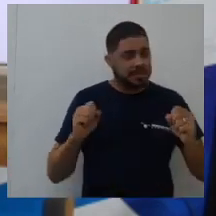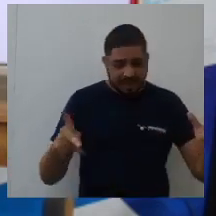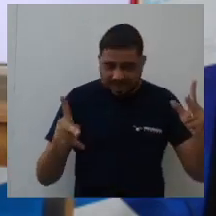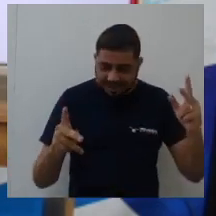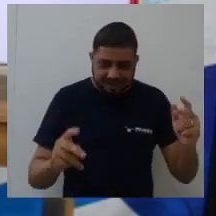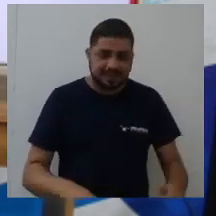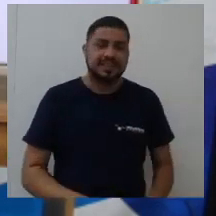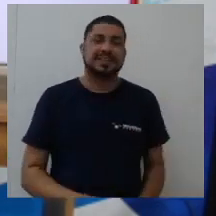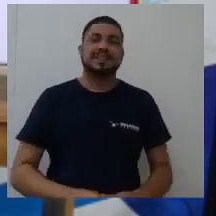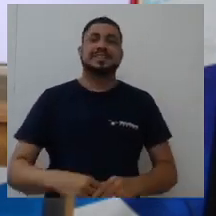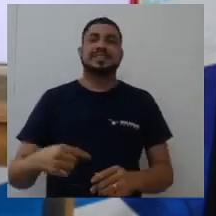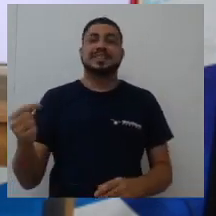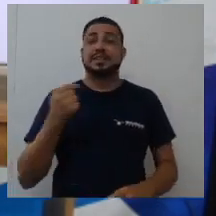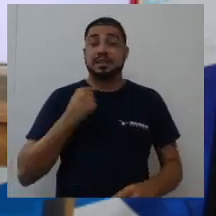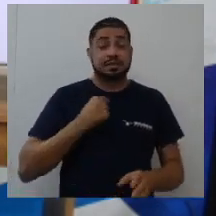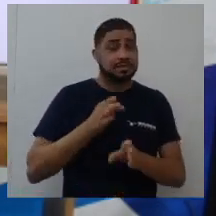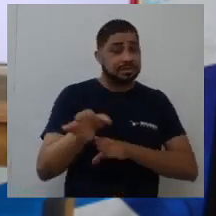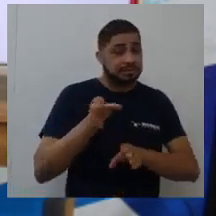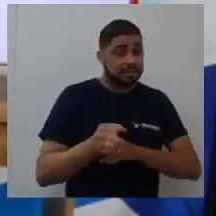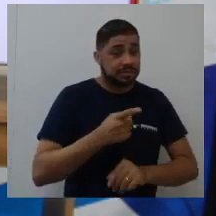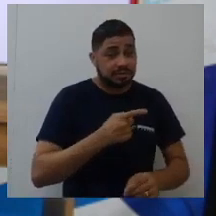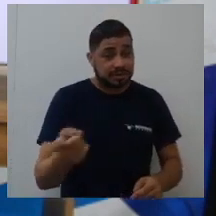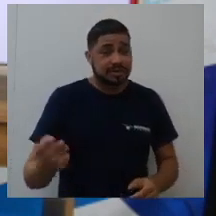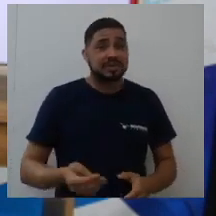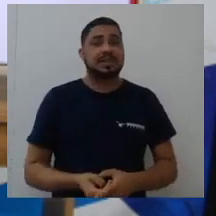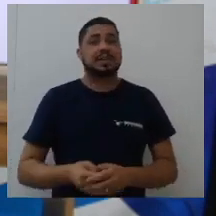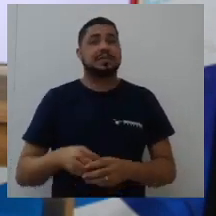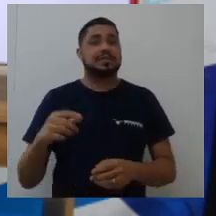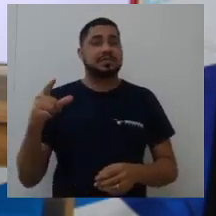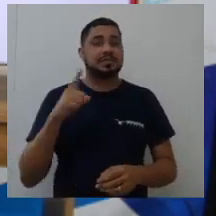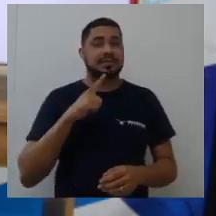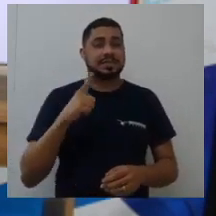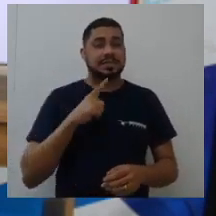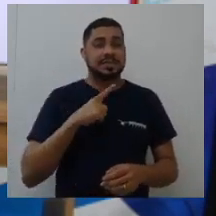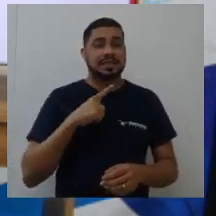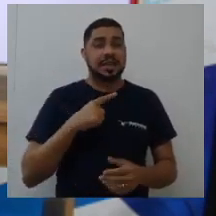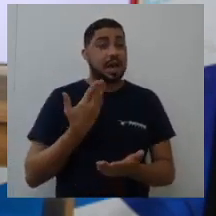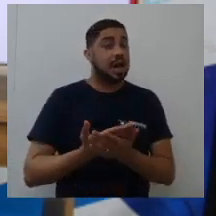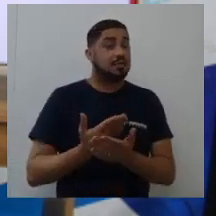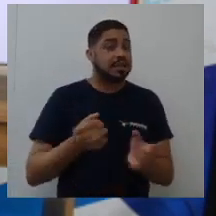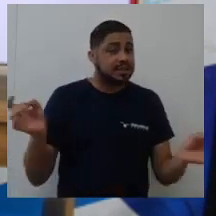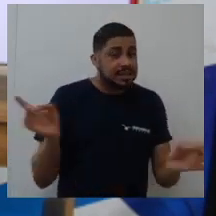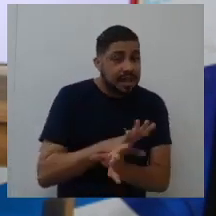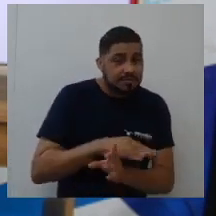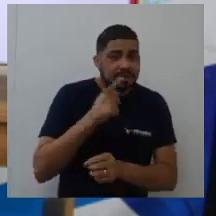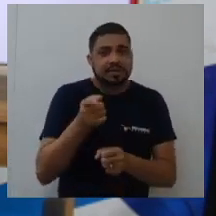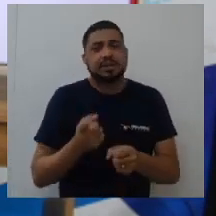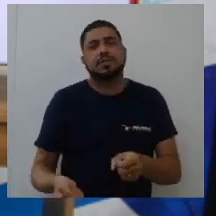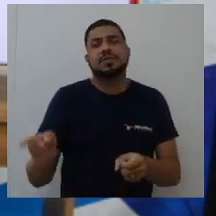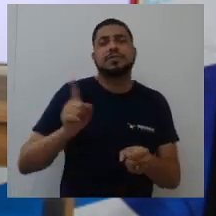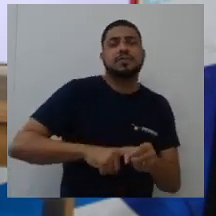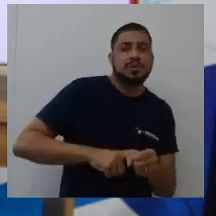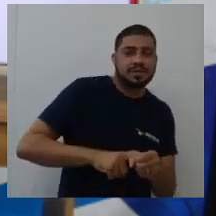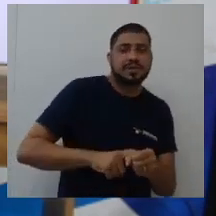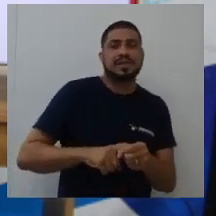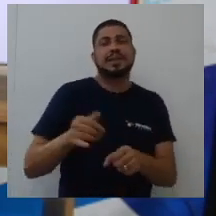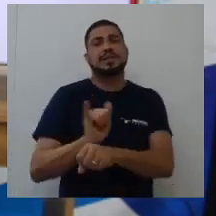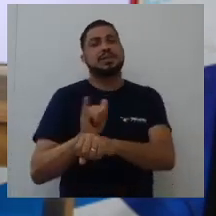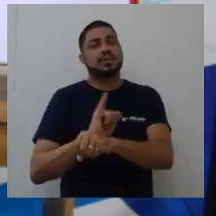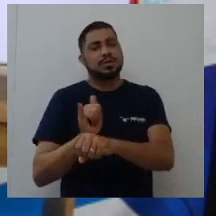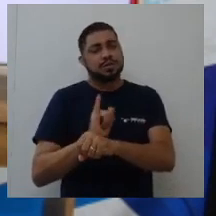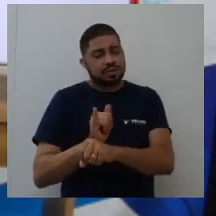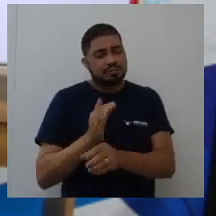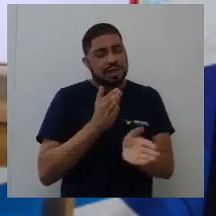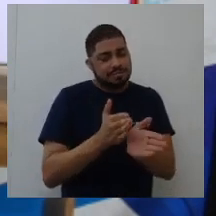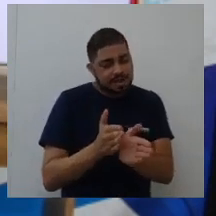Yeah, meu massa. Eu vou dar uma dica pra você. Você vai pegar, quando essa aula terminar, você vai voltar o player do seu YouTube e vai botar